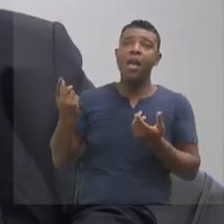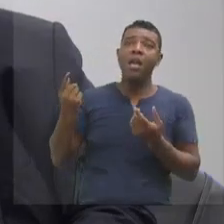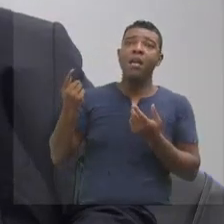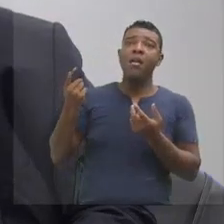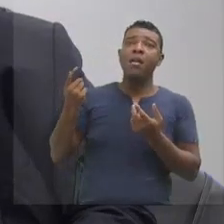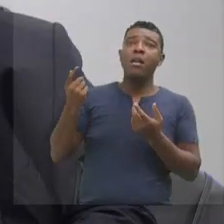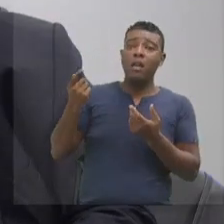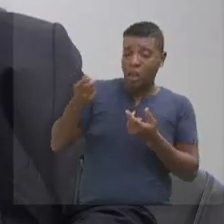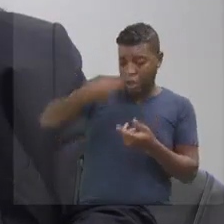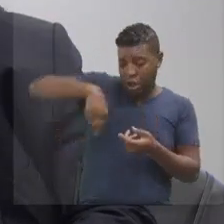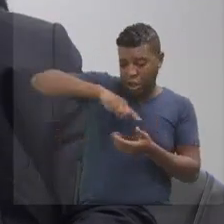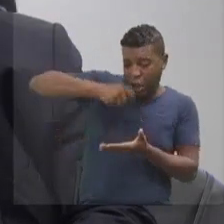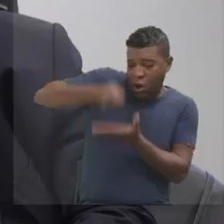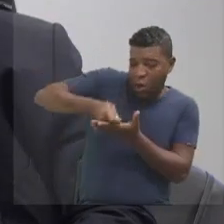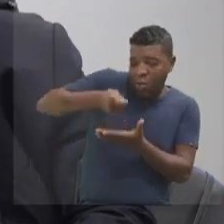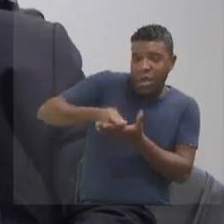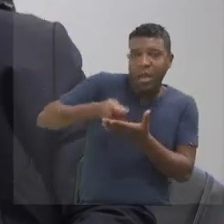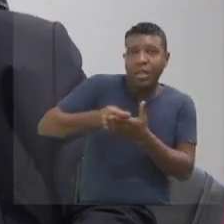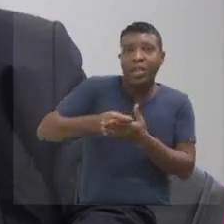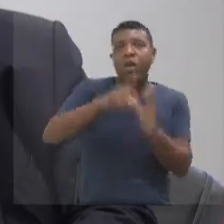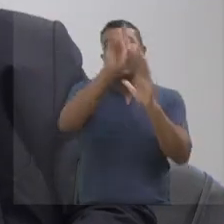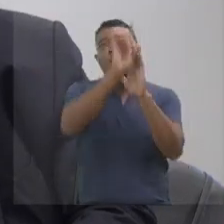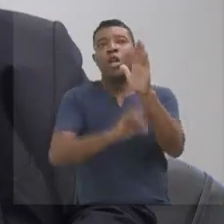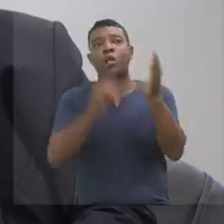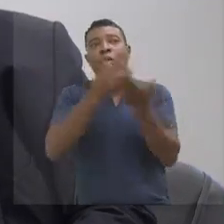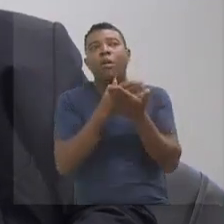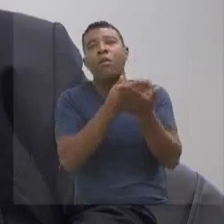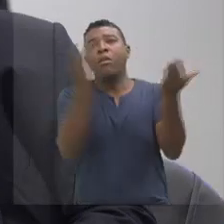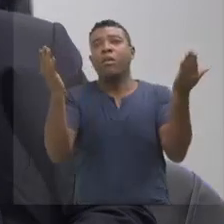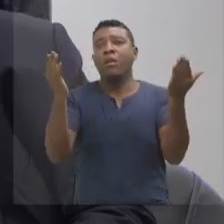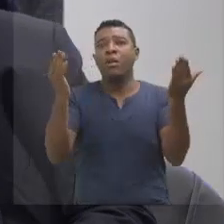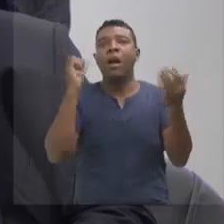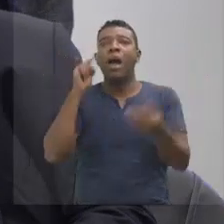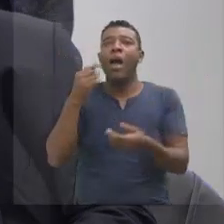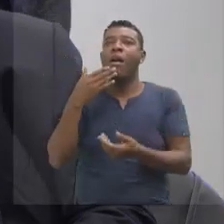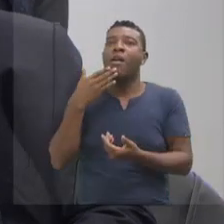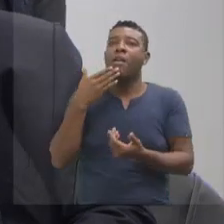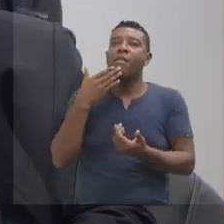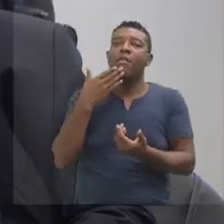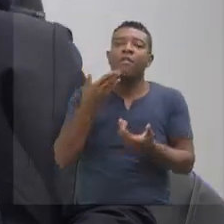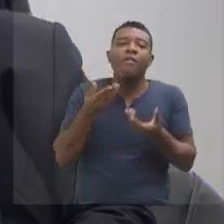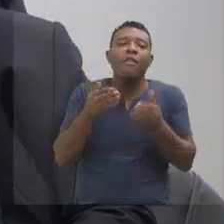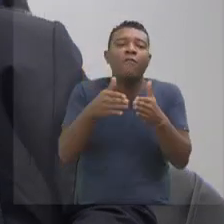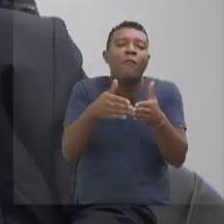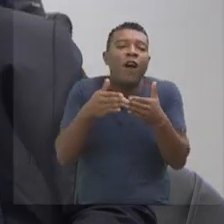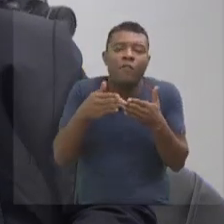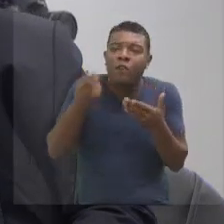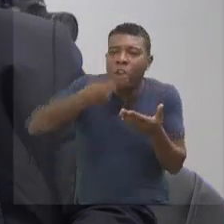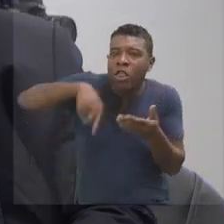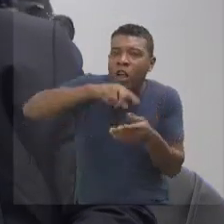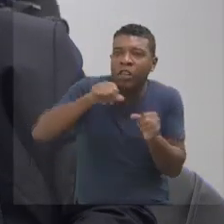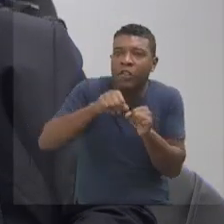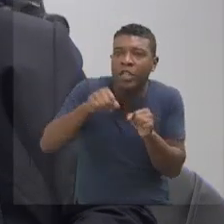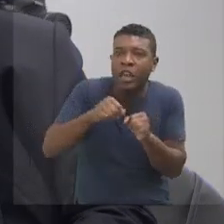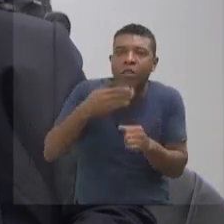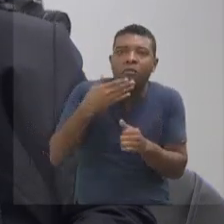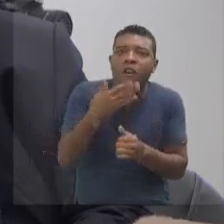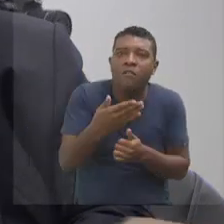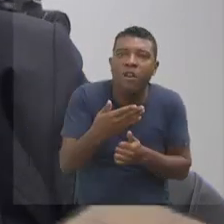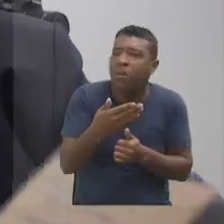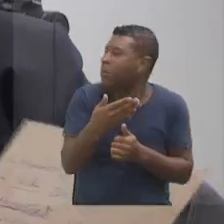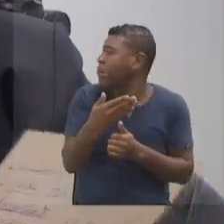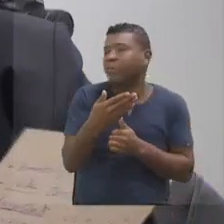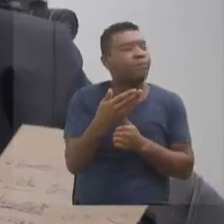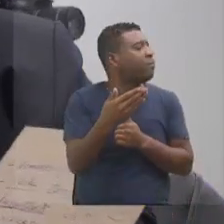deles não é um favor que nós estamos fazendo pior seria se fosse